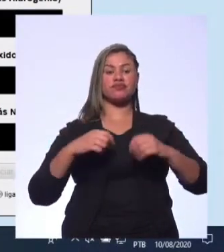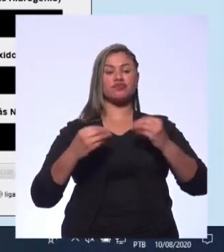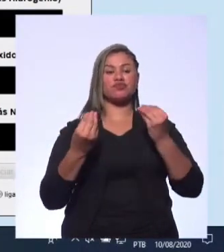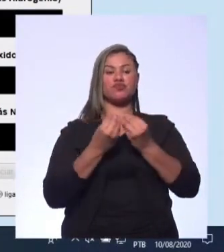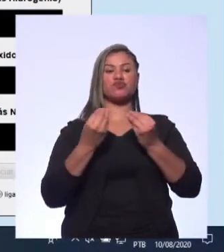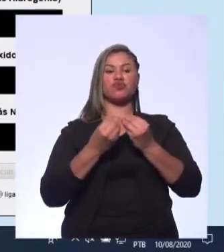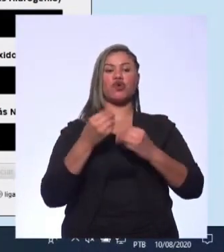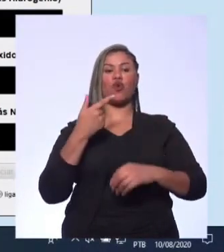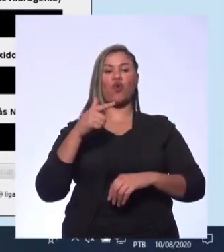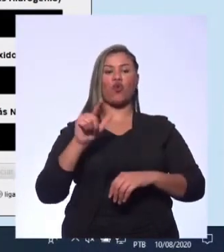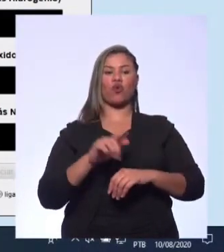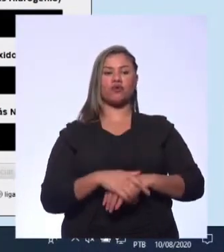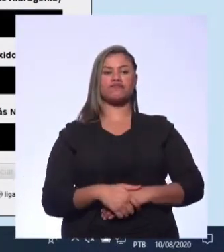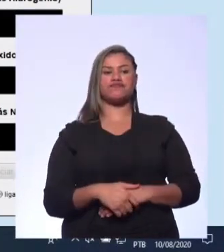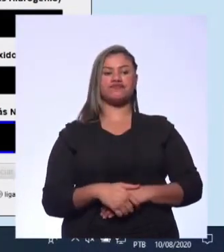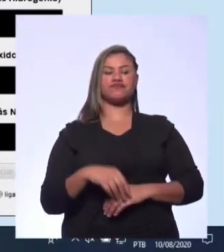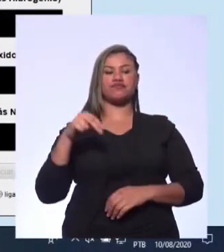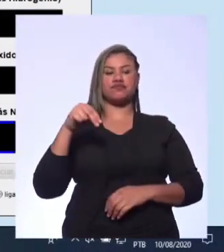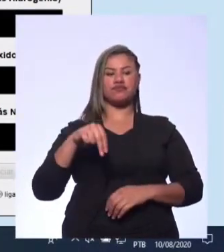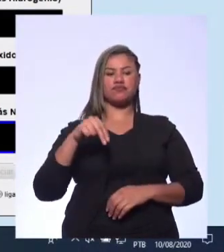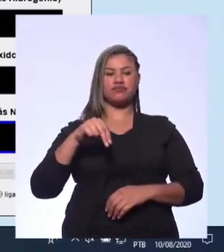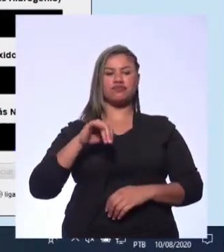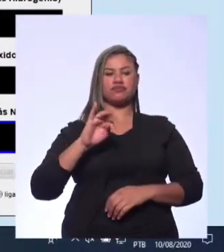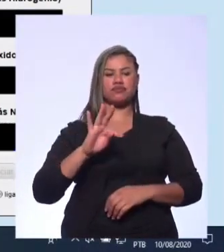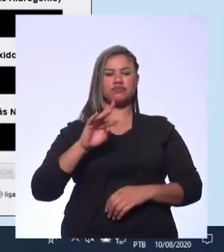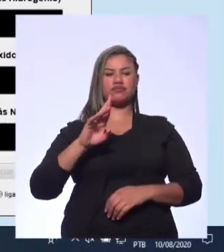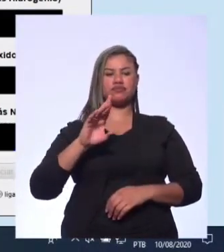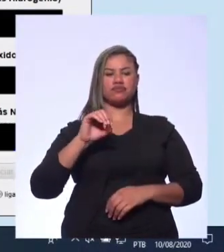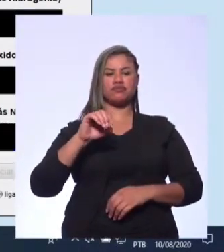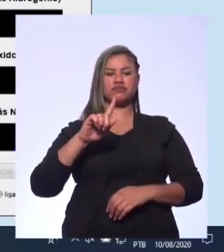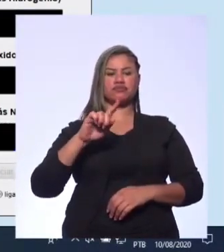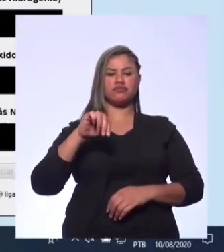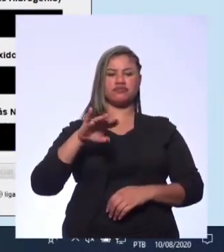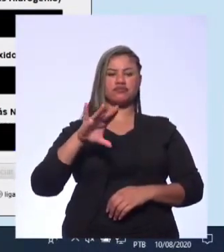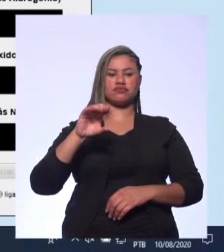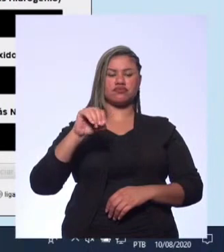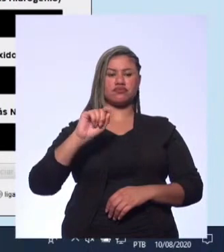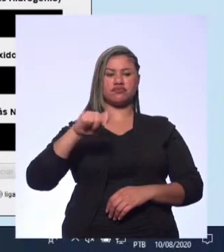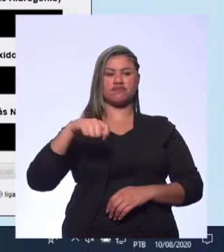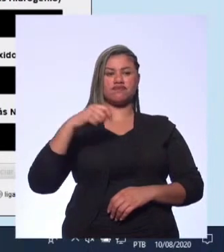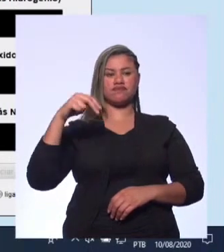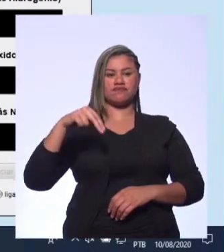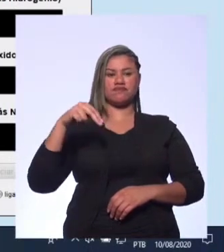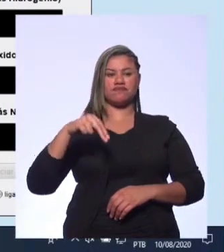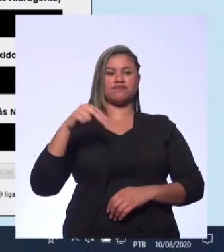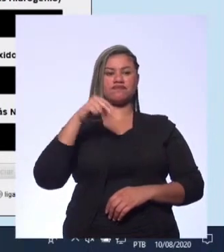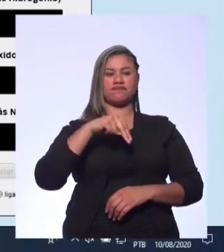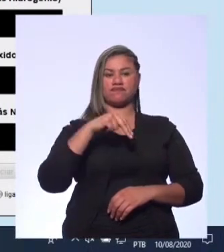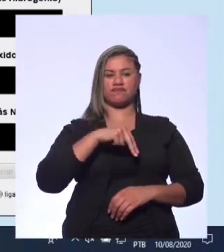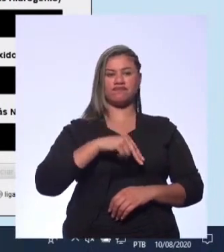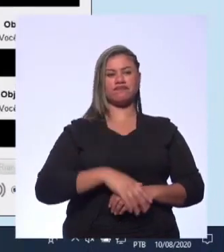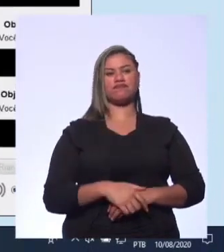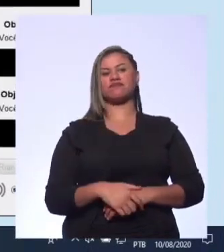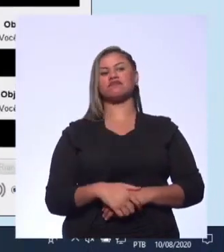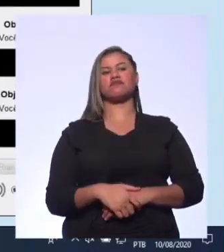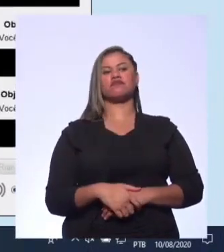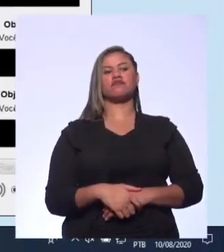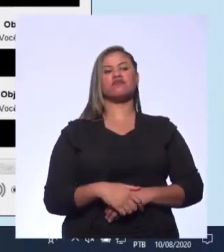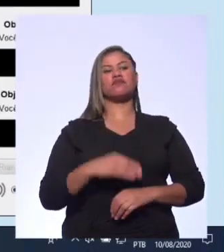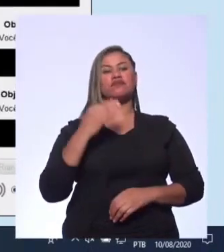aqui, um outro nitrogênio, eu vou ter quem? O gás nitrogênio. Tá ok? Vamos fazer uma molécula um pouquinho